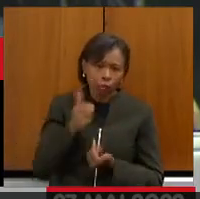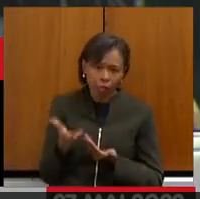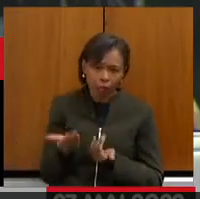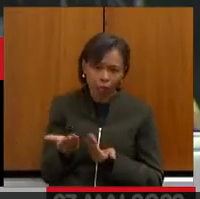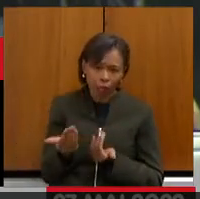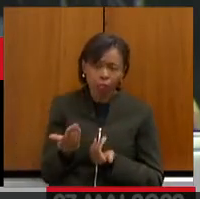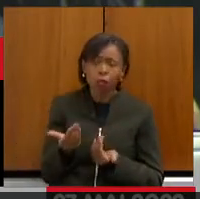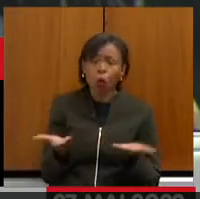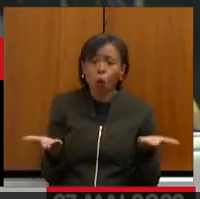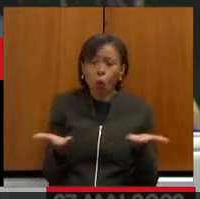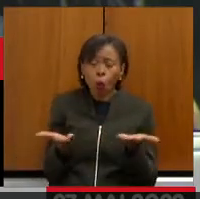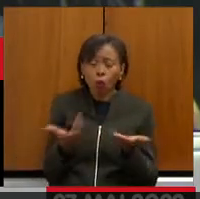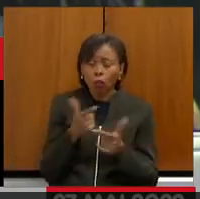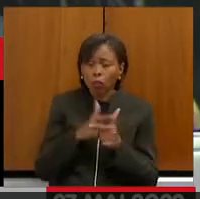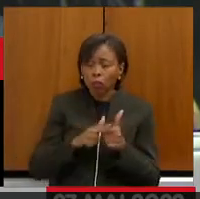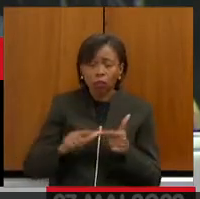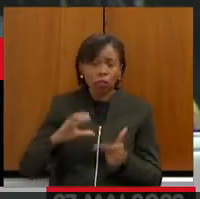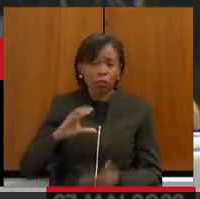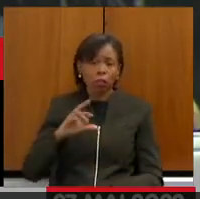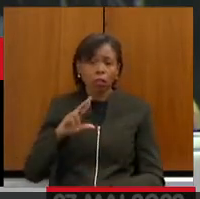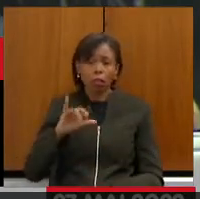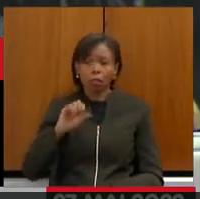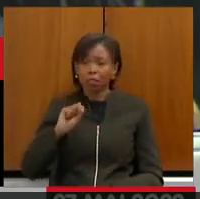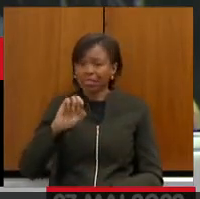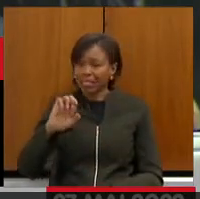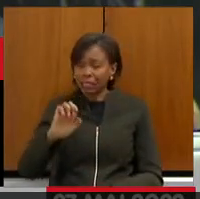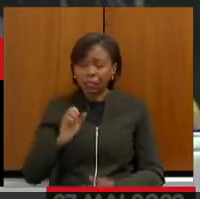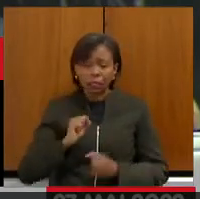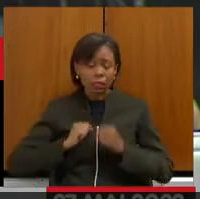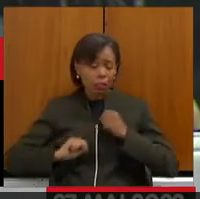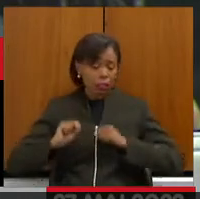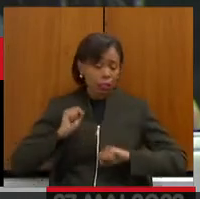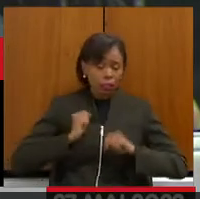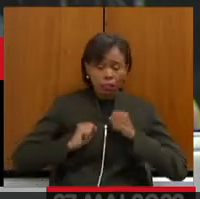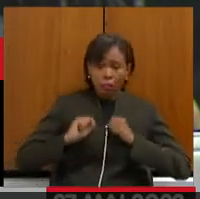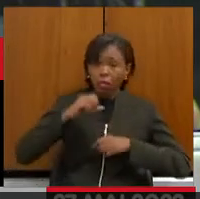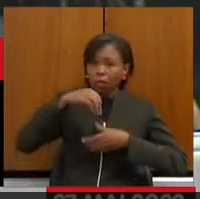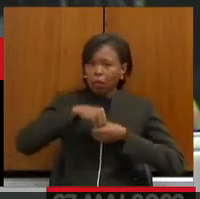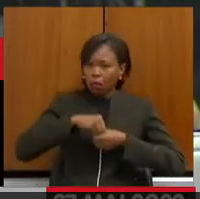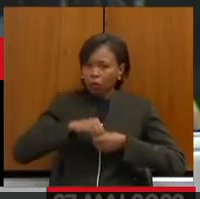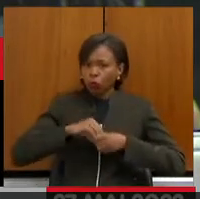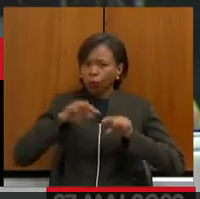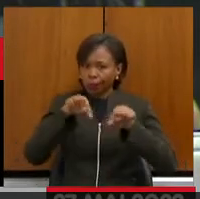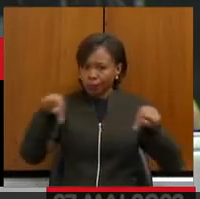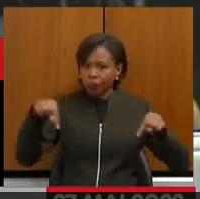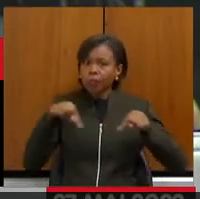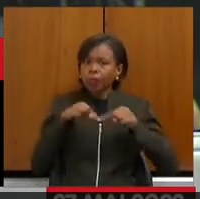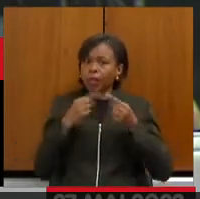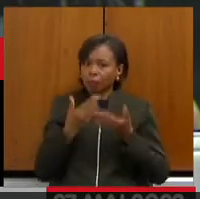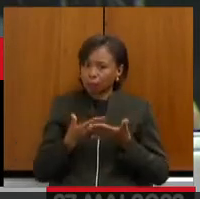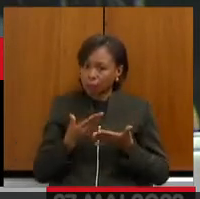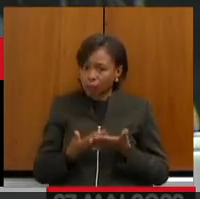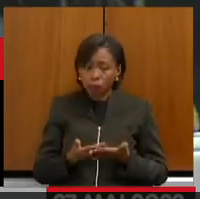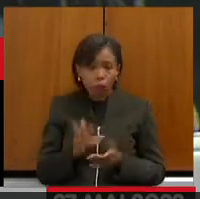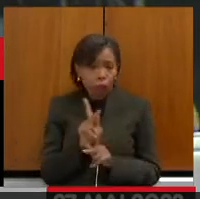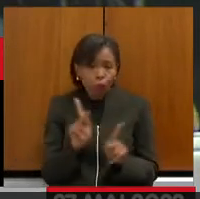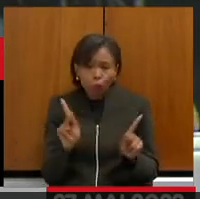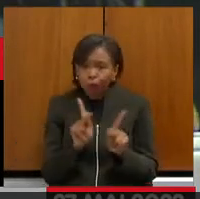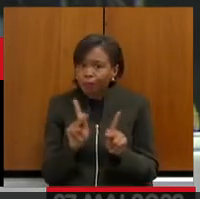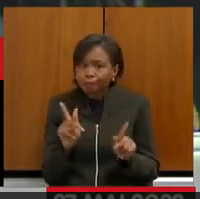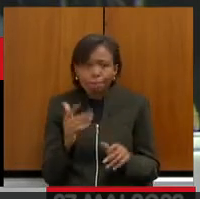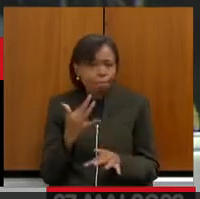tem crises pé na sala de aula crise de ansiedade onde a se os professores não estão dando conta